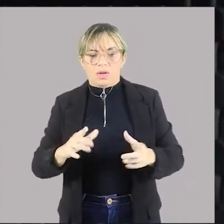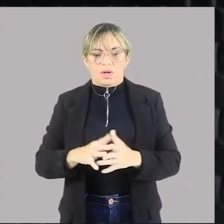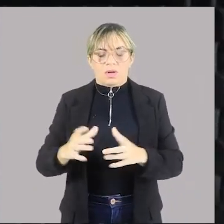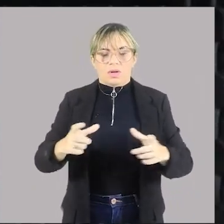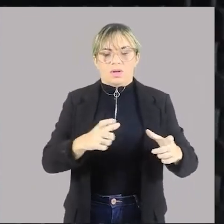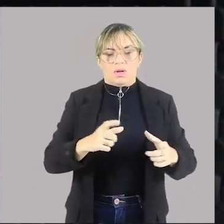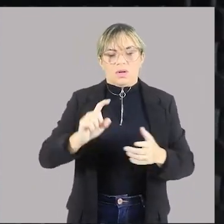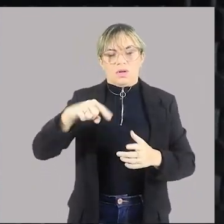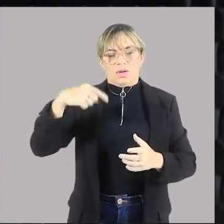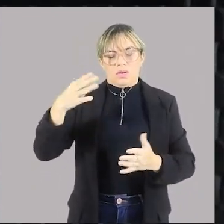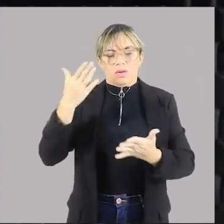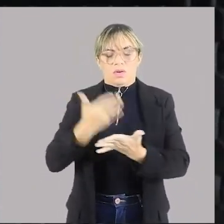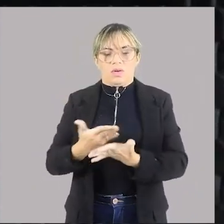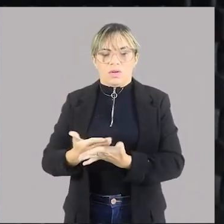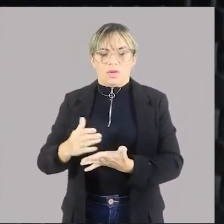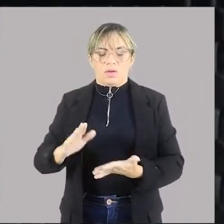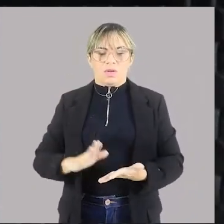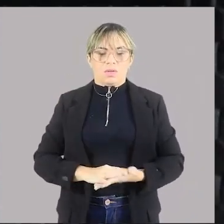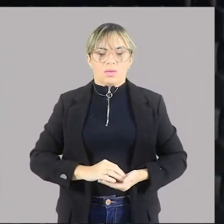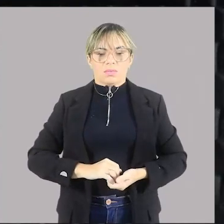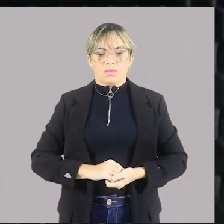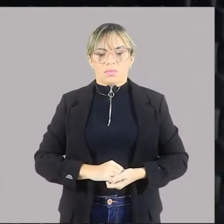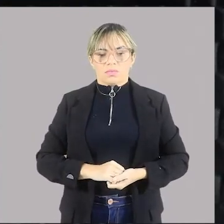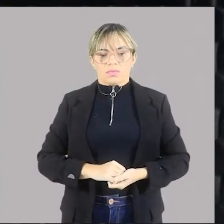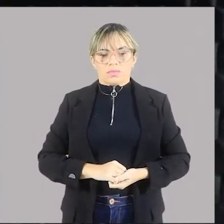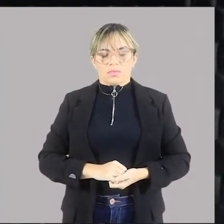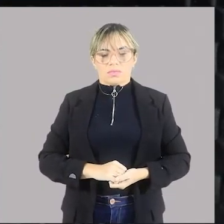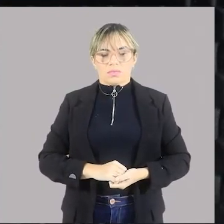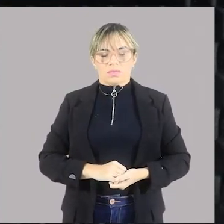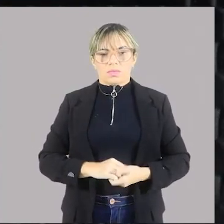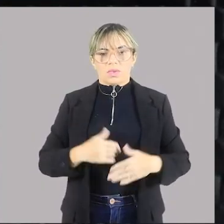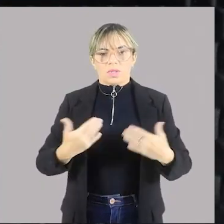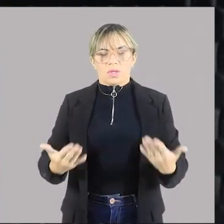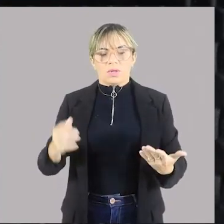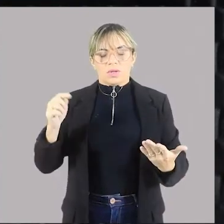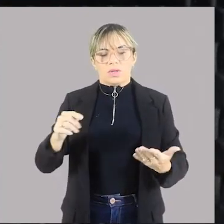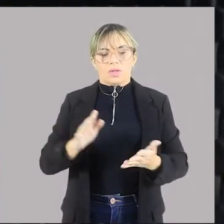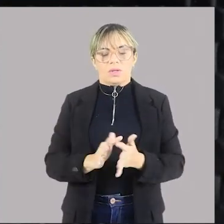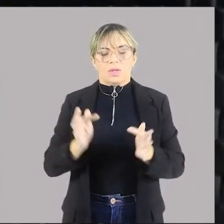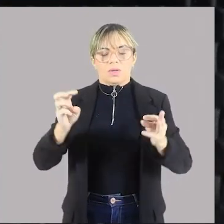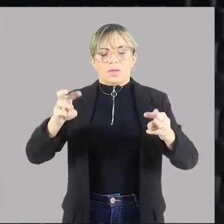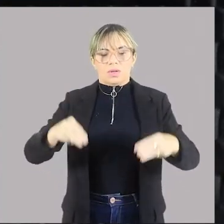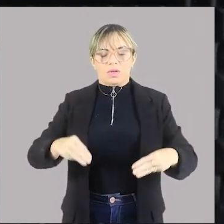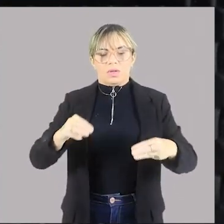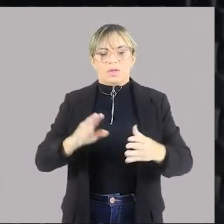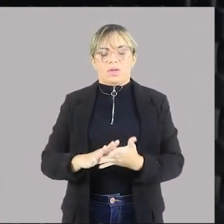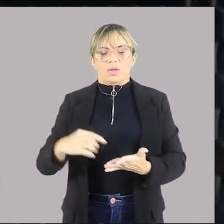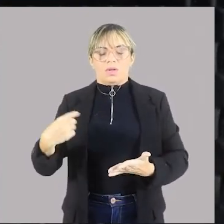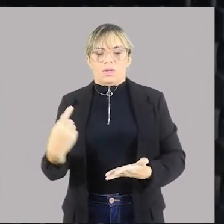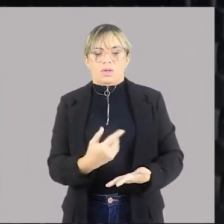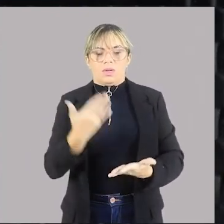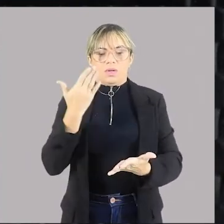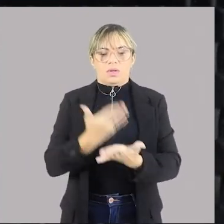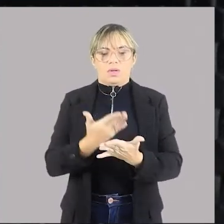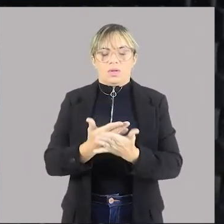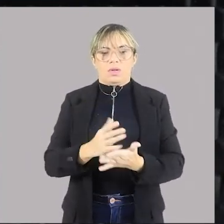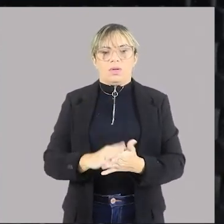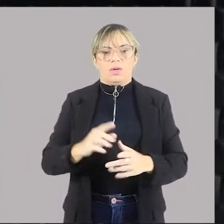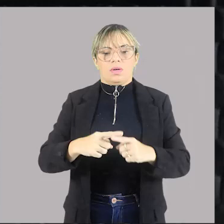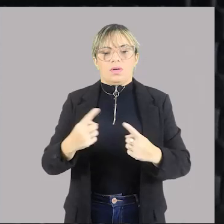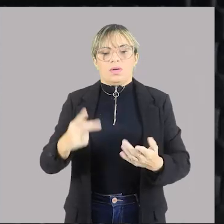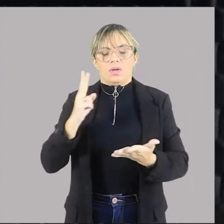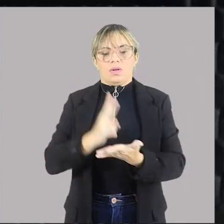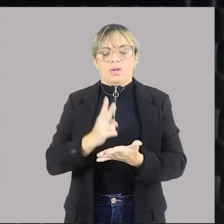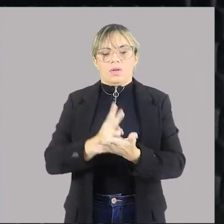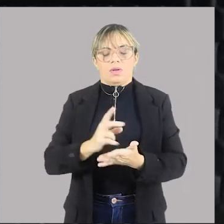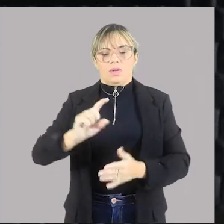também posteriormente em outras aulas. Por enquanto, pessoal, vamos finalizar a nossa aula para também continuar